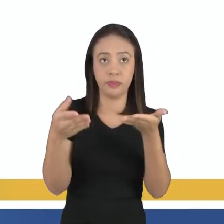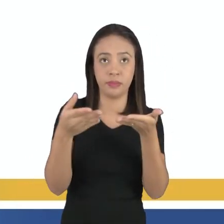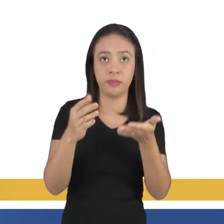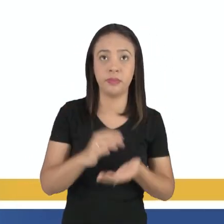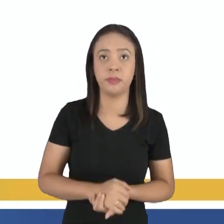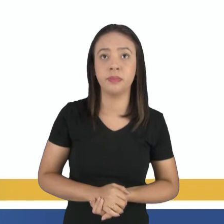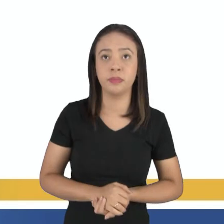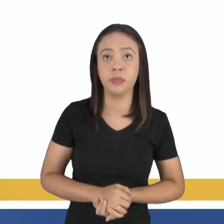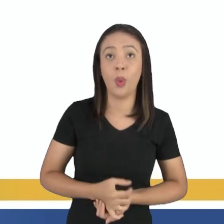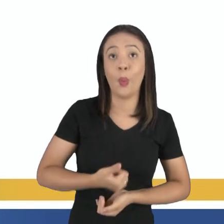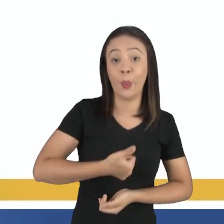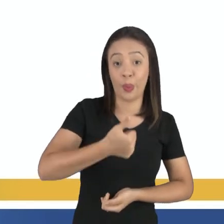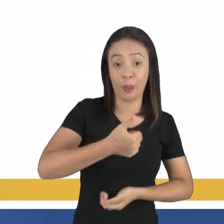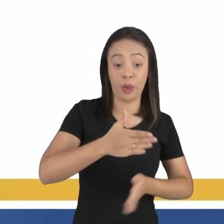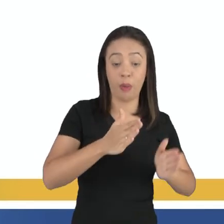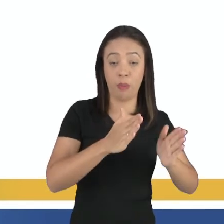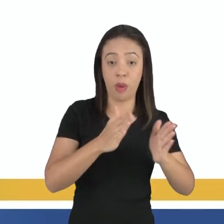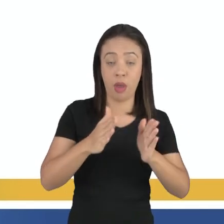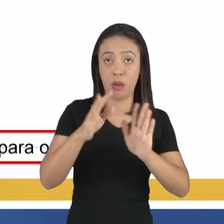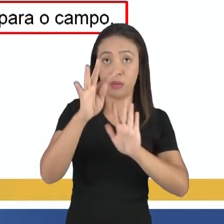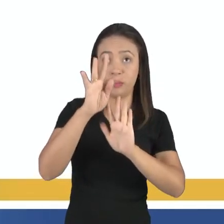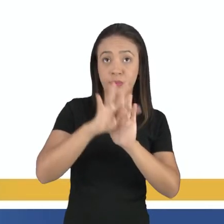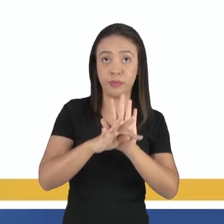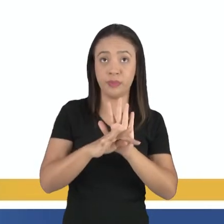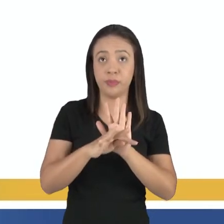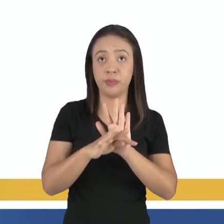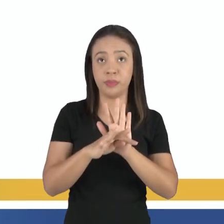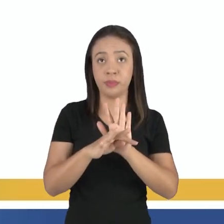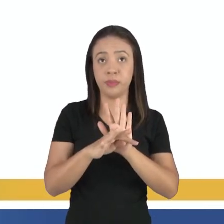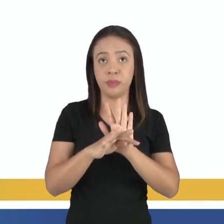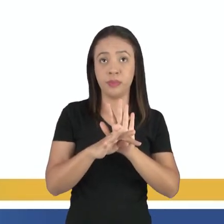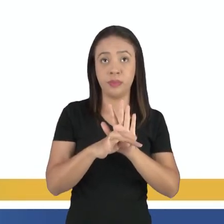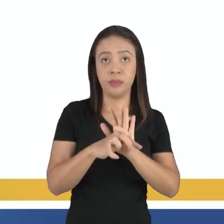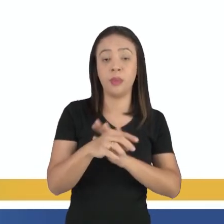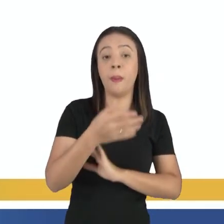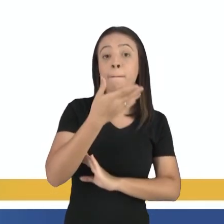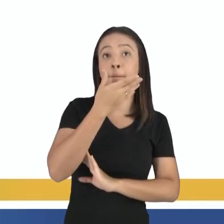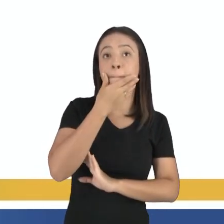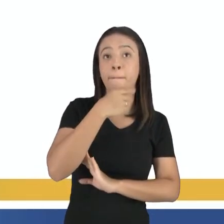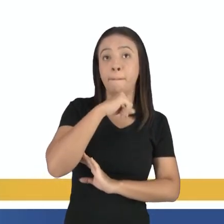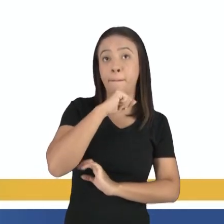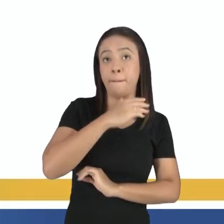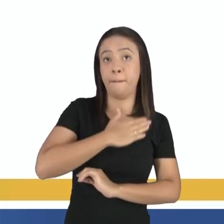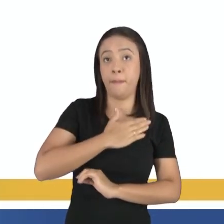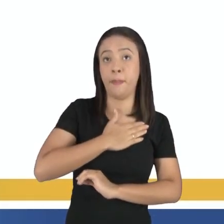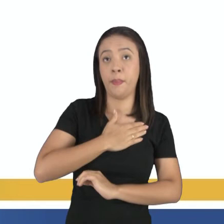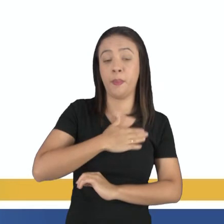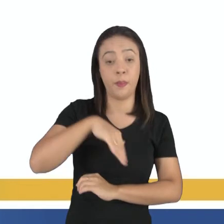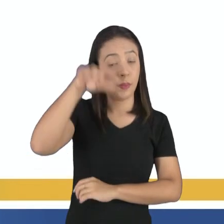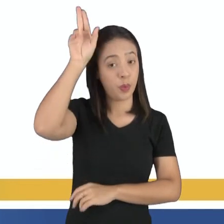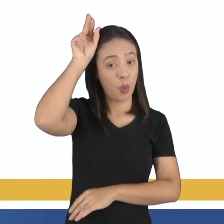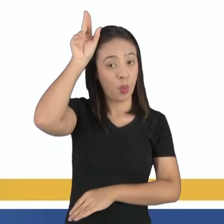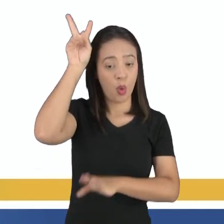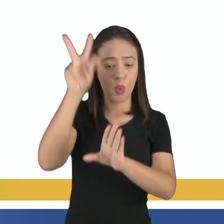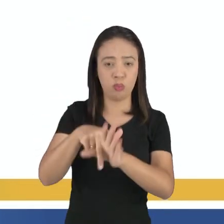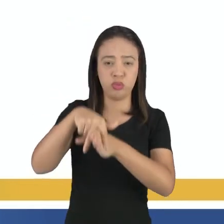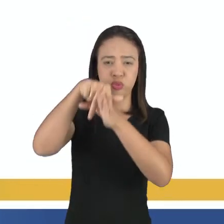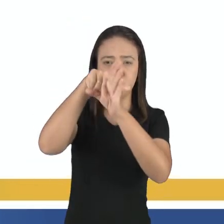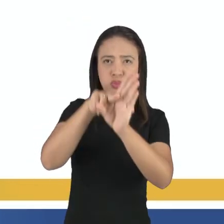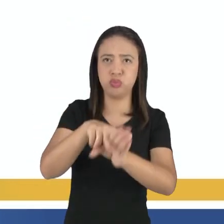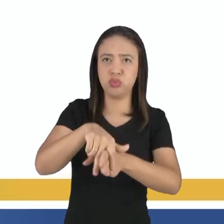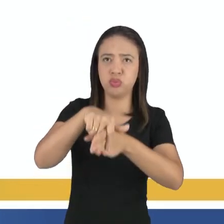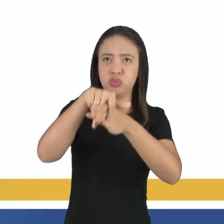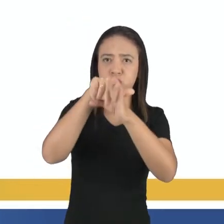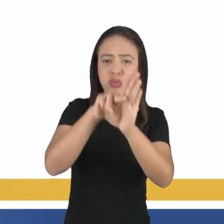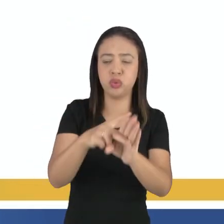O primeiro período do texto, tá? Primeiro período do texto, que é esse aí, ó. Meu pai montava a cavalo